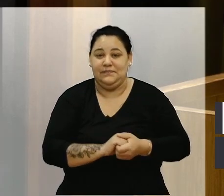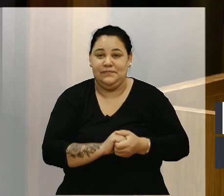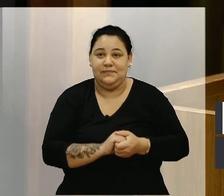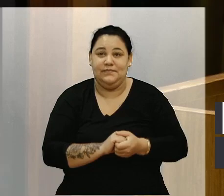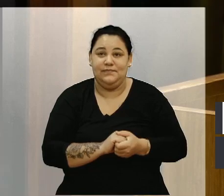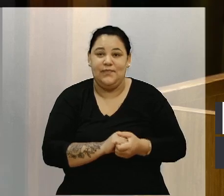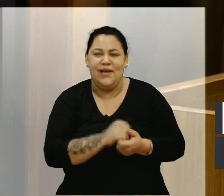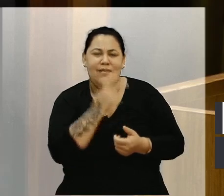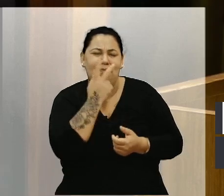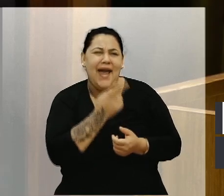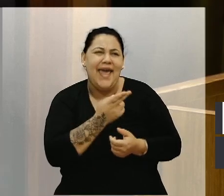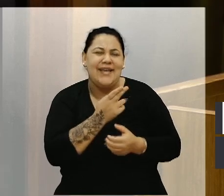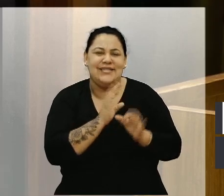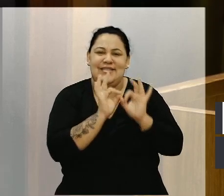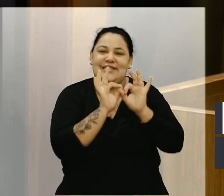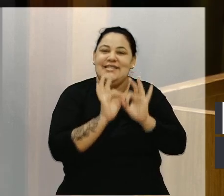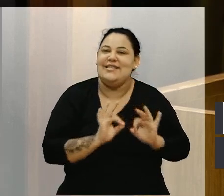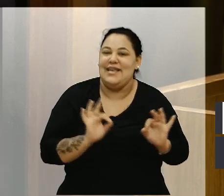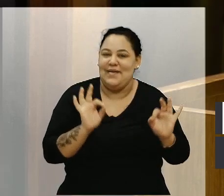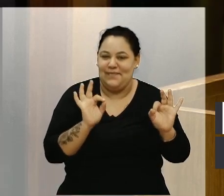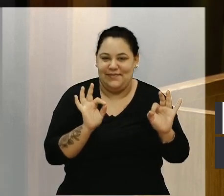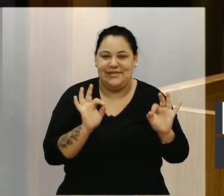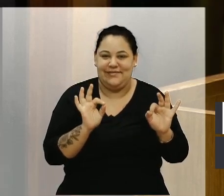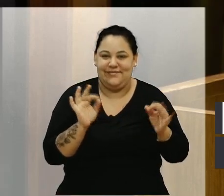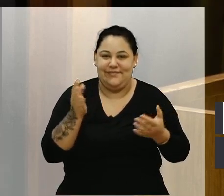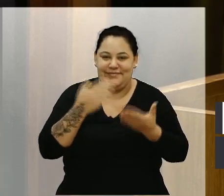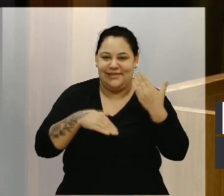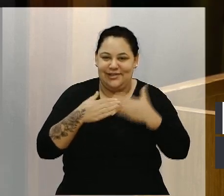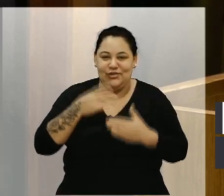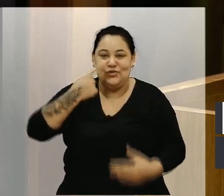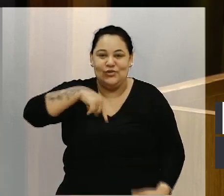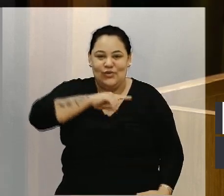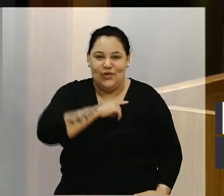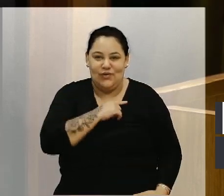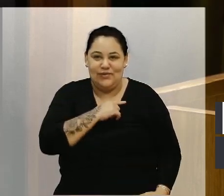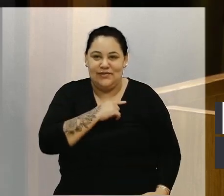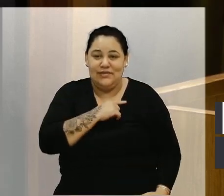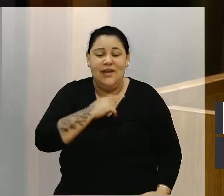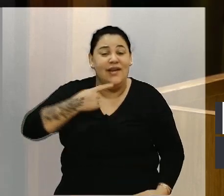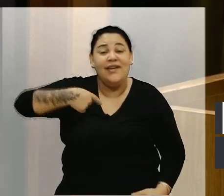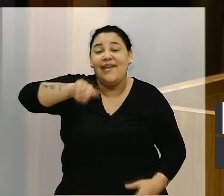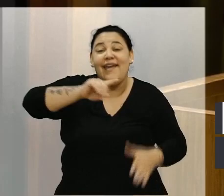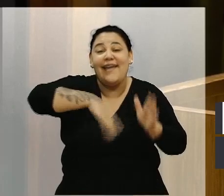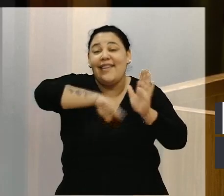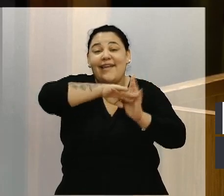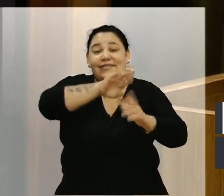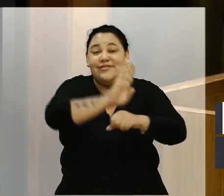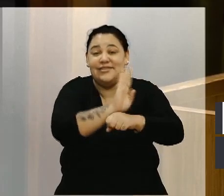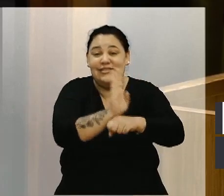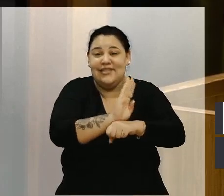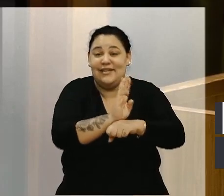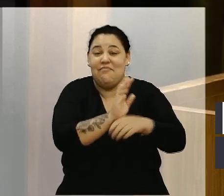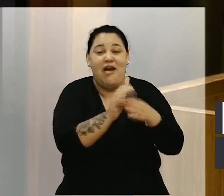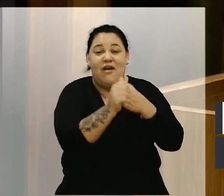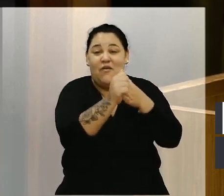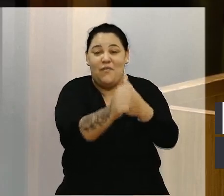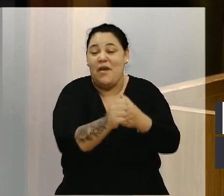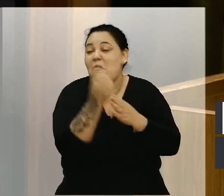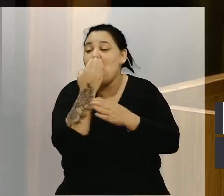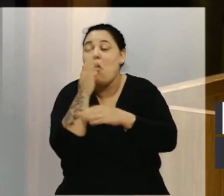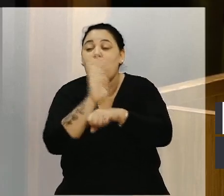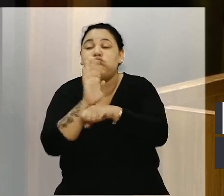Parece algo tão simples para todos nós, que é ir ao cinema e acompanhar um bom